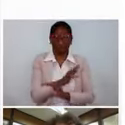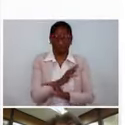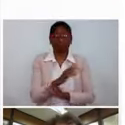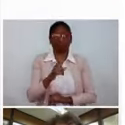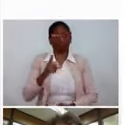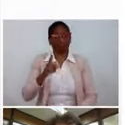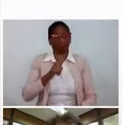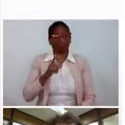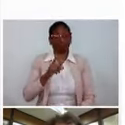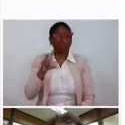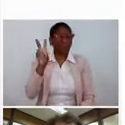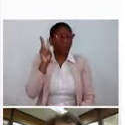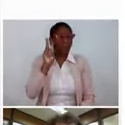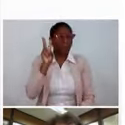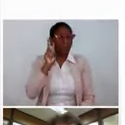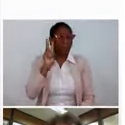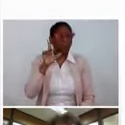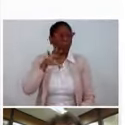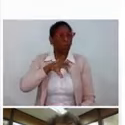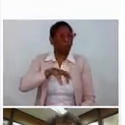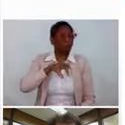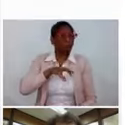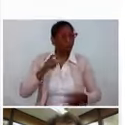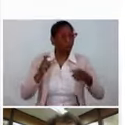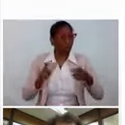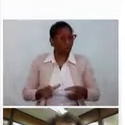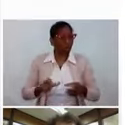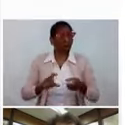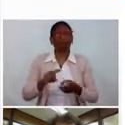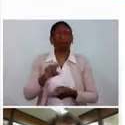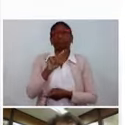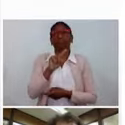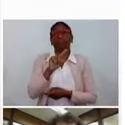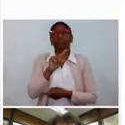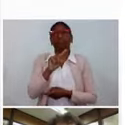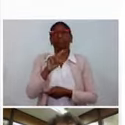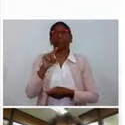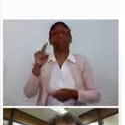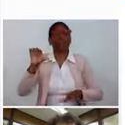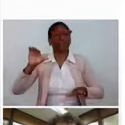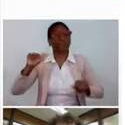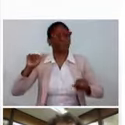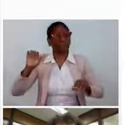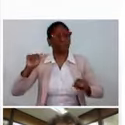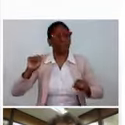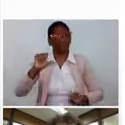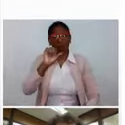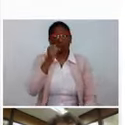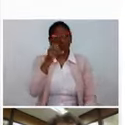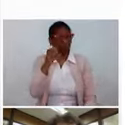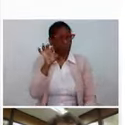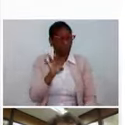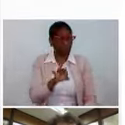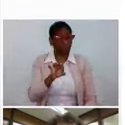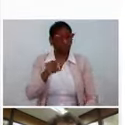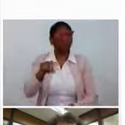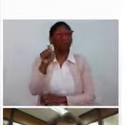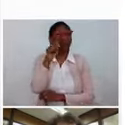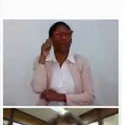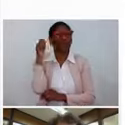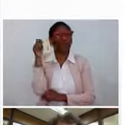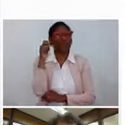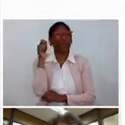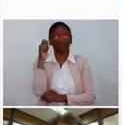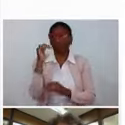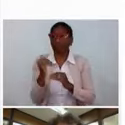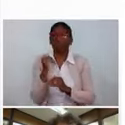na liderança, aqui, né? Portugal, com cerca de 90% da população, Espanha, com um pouco mais de 80%, e Rio Grande do Sul, com taxas